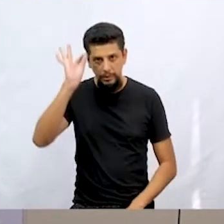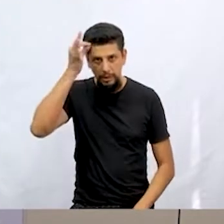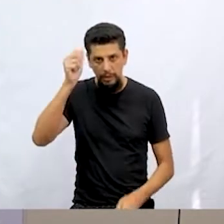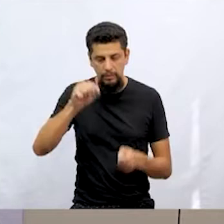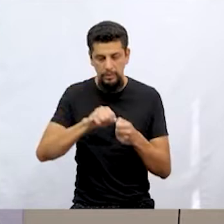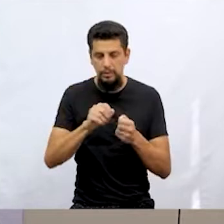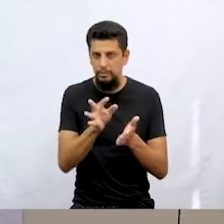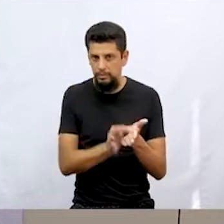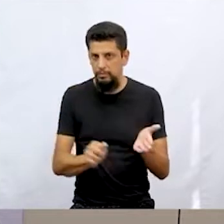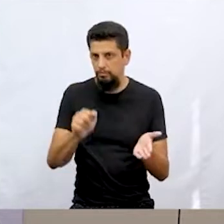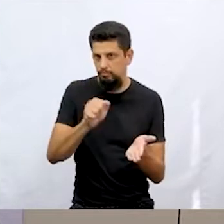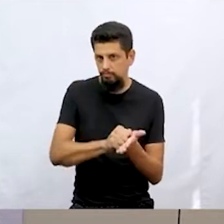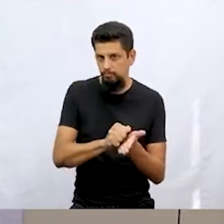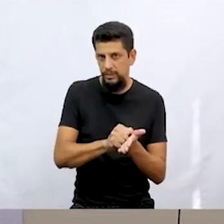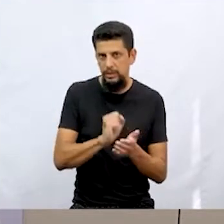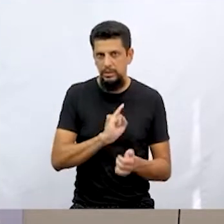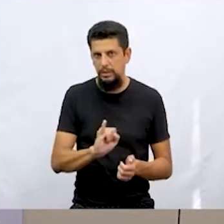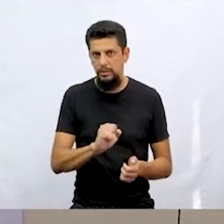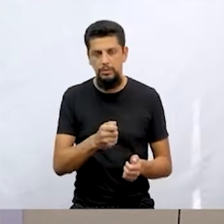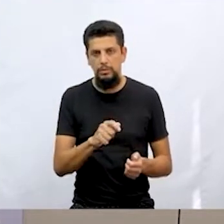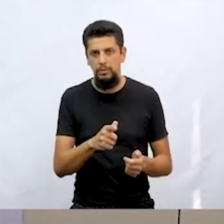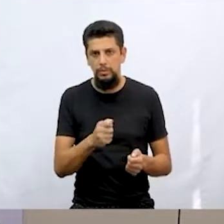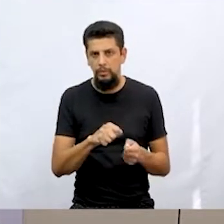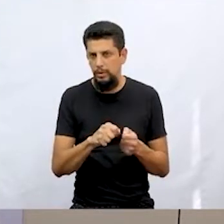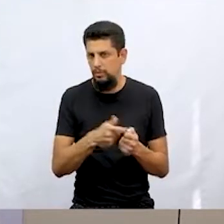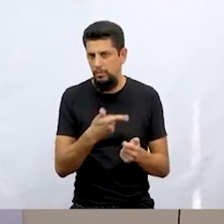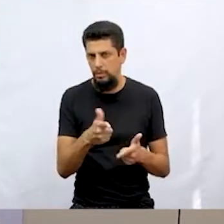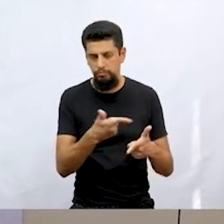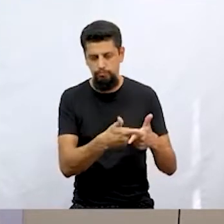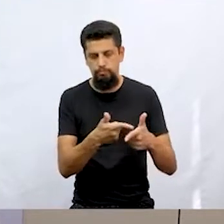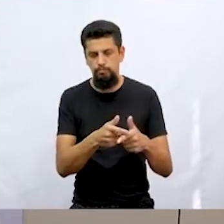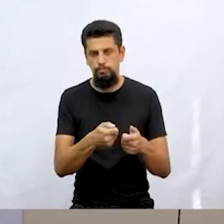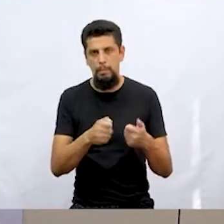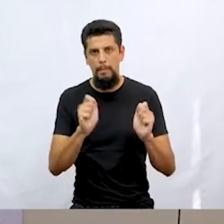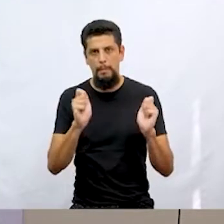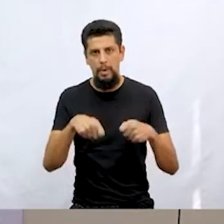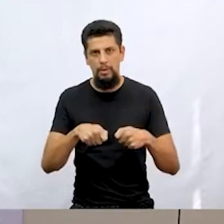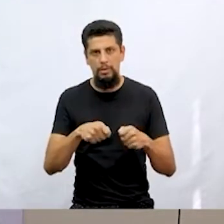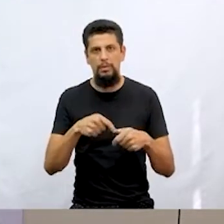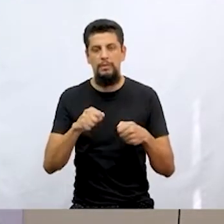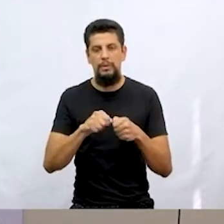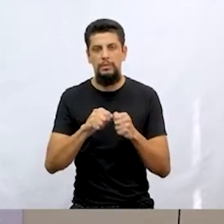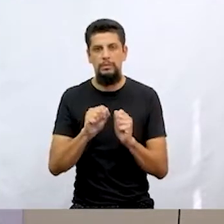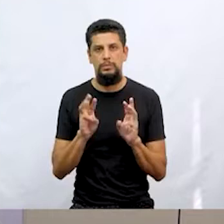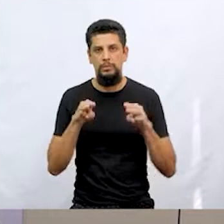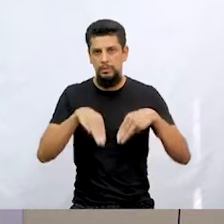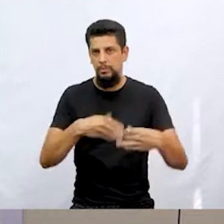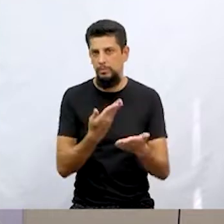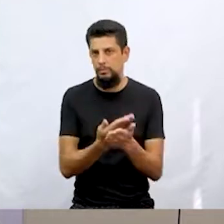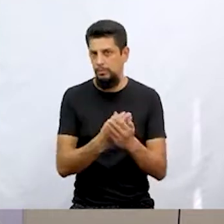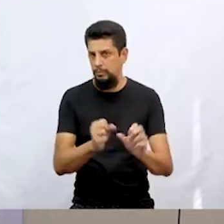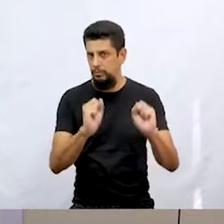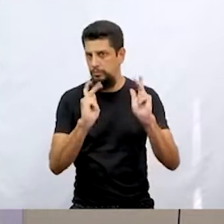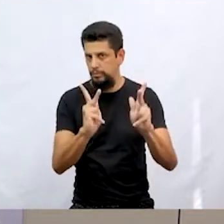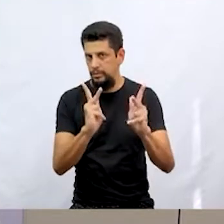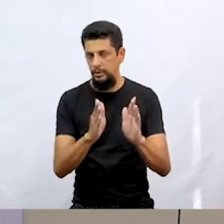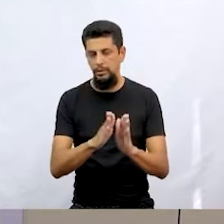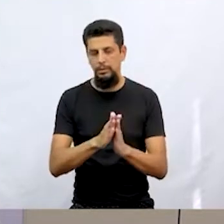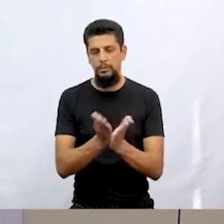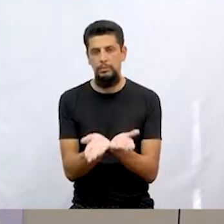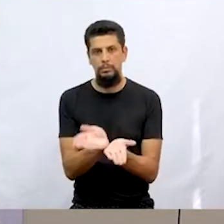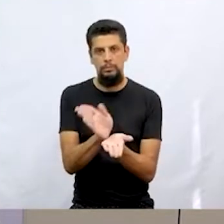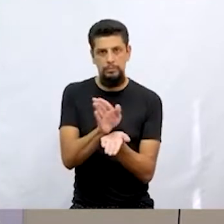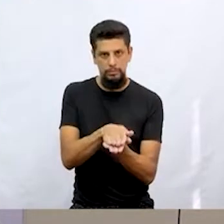Pronto, terminaram de fazer o registro? Se não terminaram, não tem problema. Pode deixar para terminar no final da aula, certo?